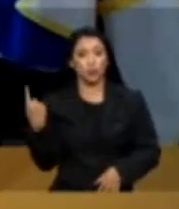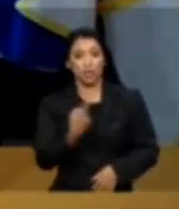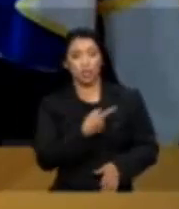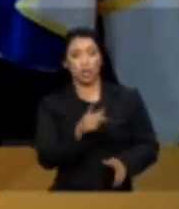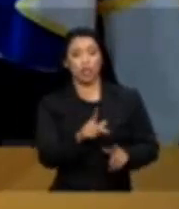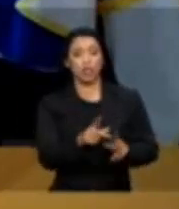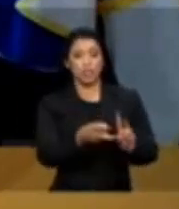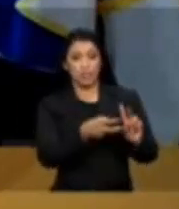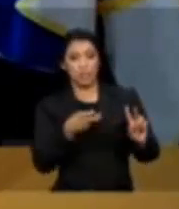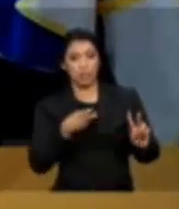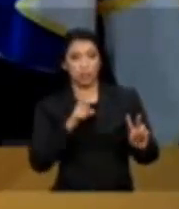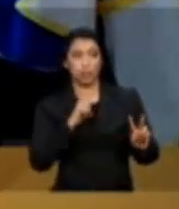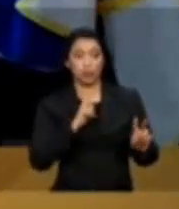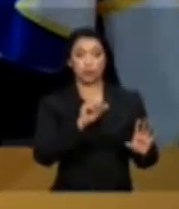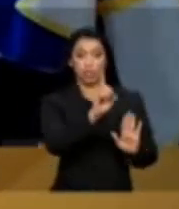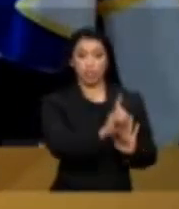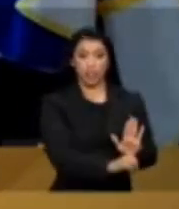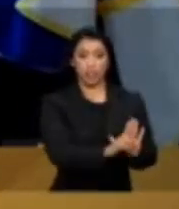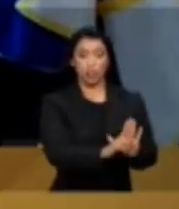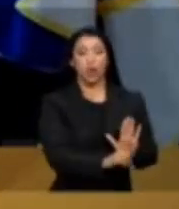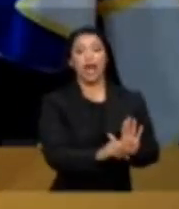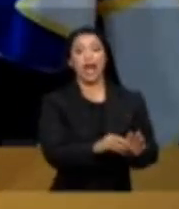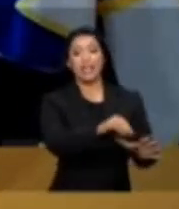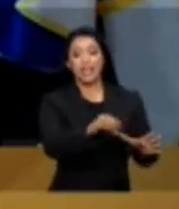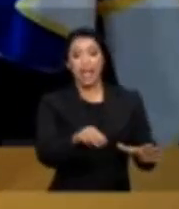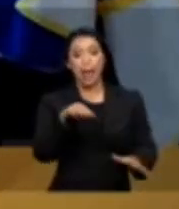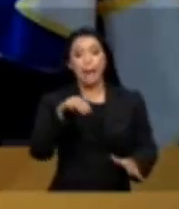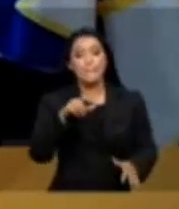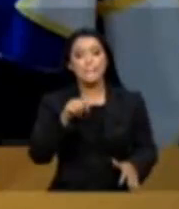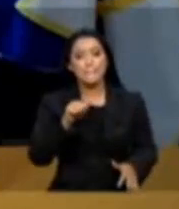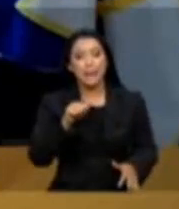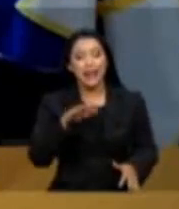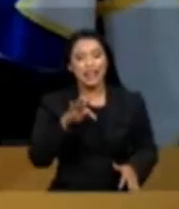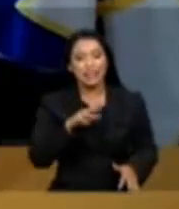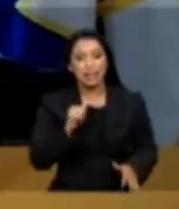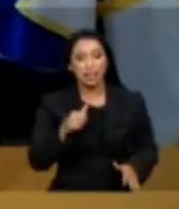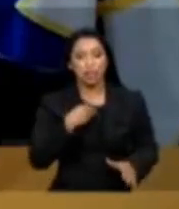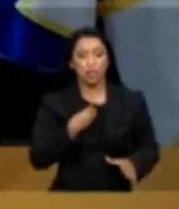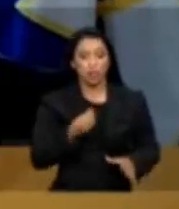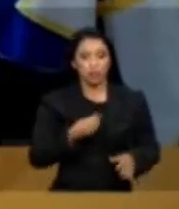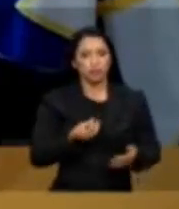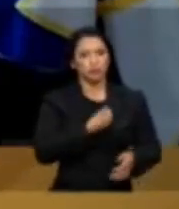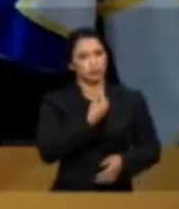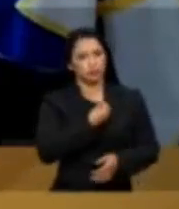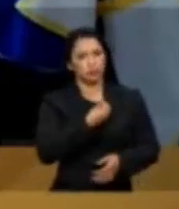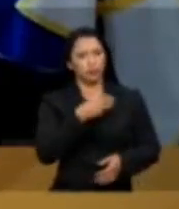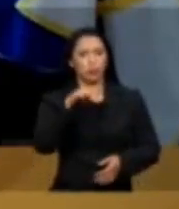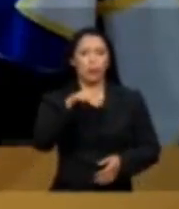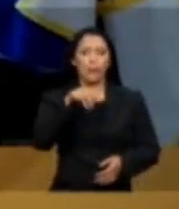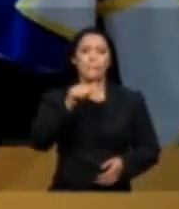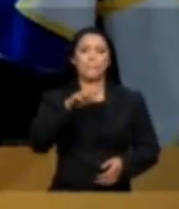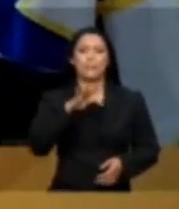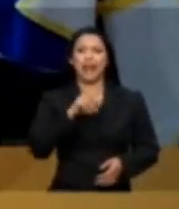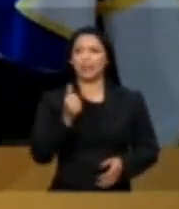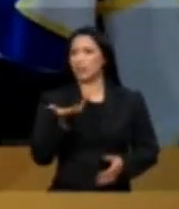direito à terra, direito à mata. Nós fomos criados dentro do mato. Nós não queremos a